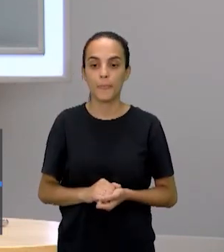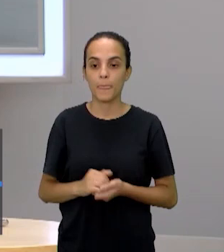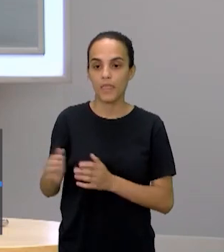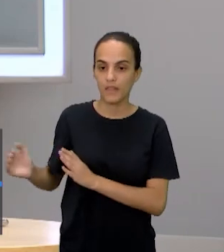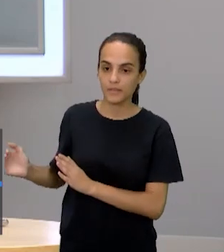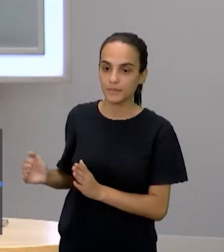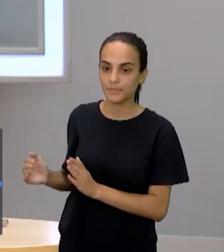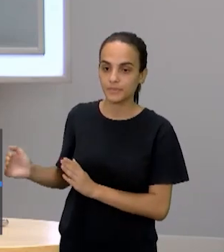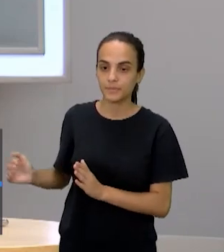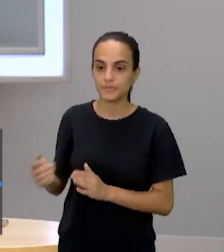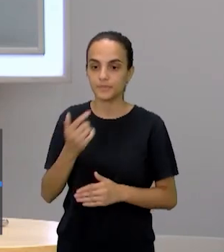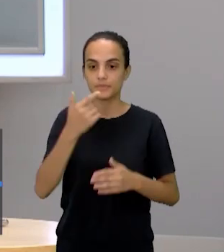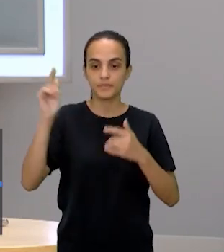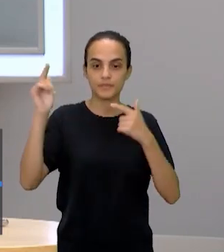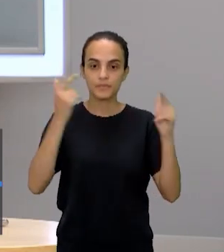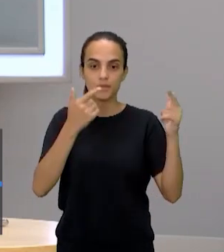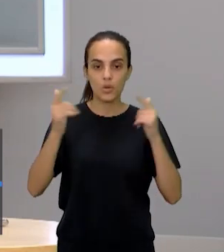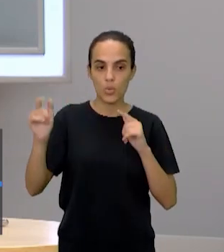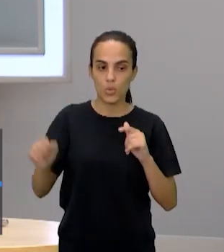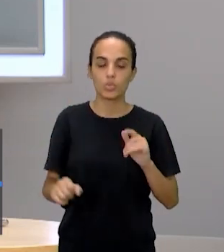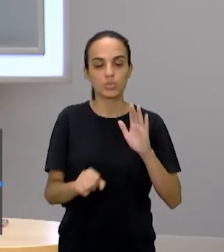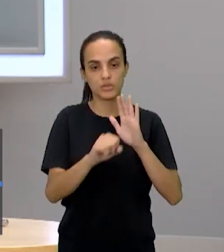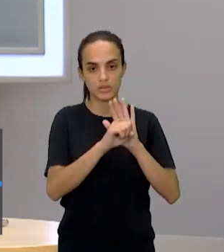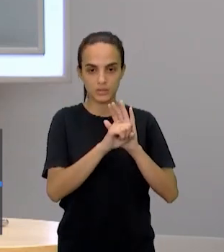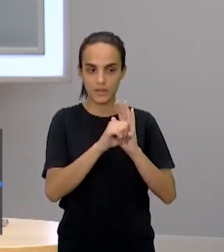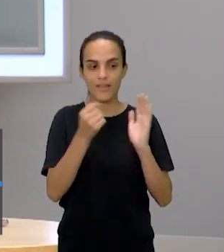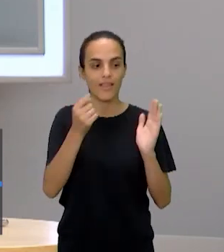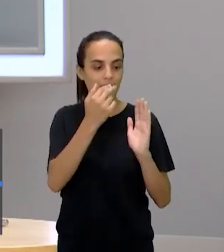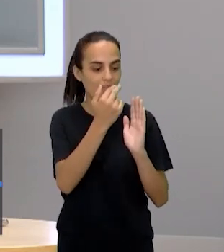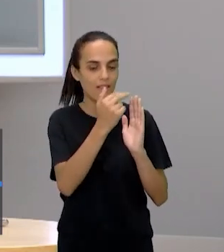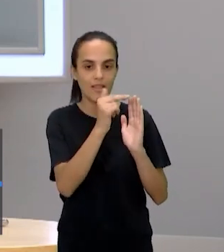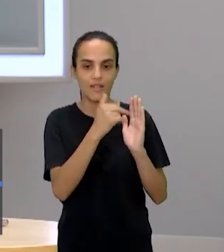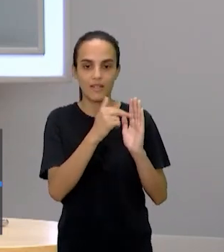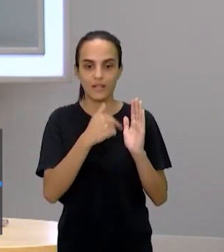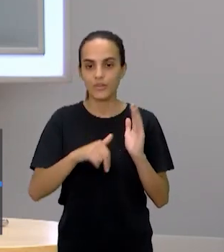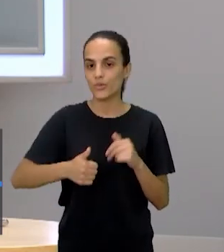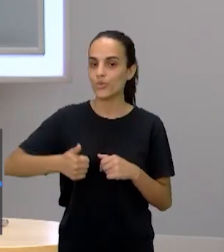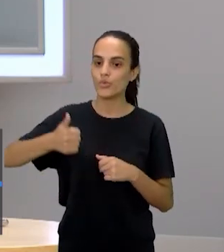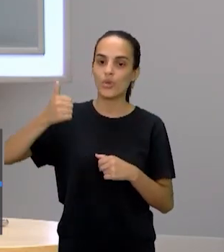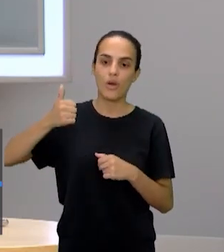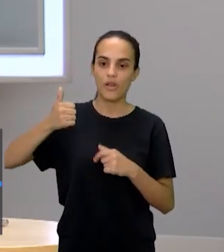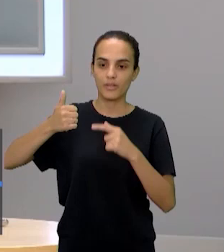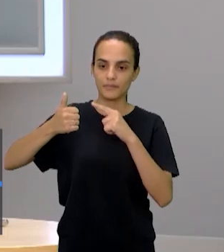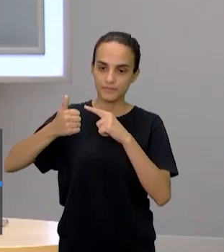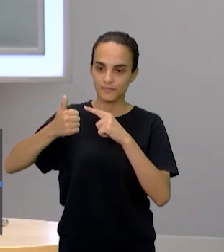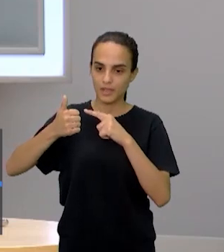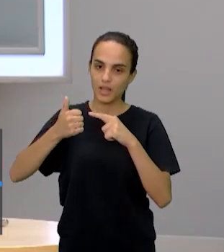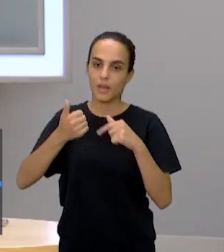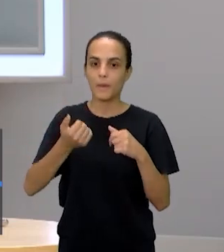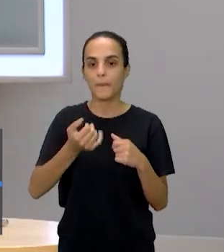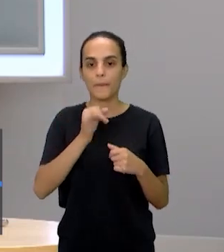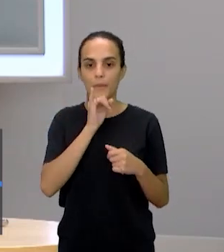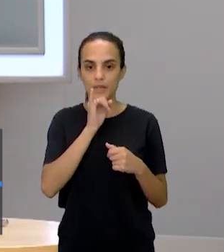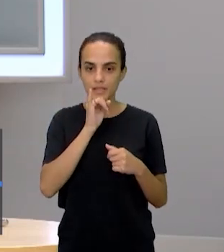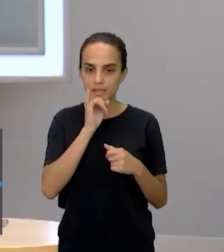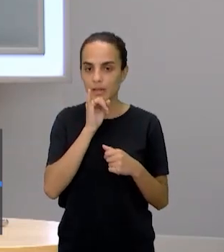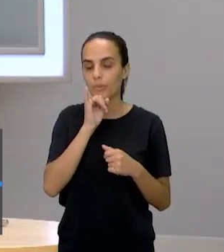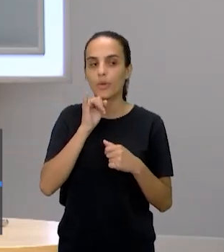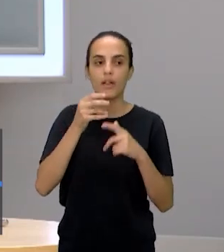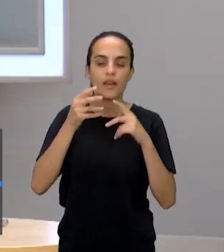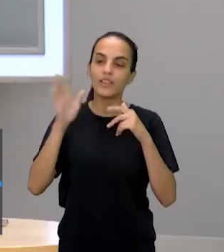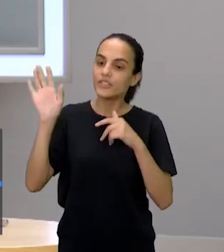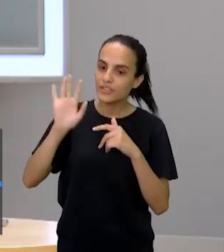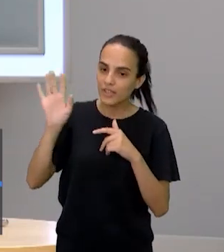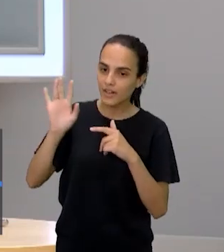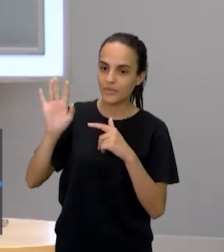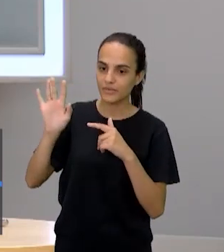dialoga através de outros símbolos que não as letras, né? Isso aqui, ó, um símbolo de joia, dialoga. Isso aqui, dialoga. Ou seja, ler